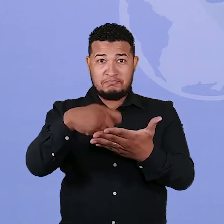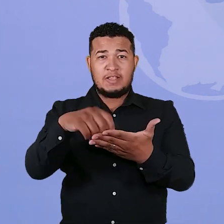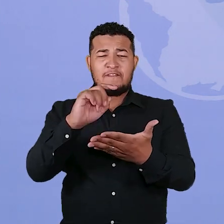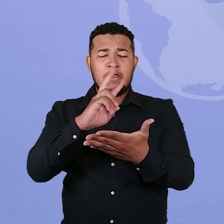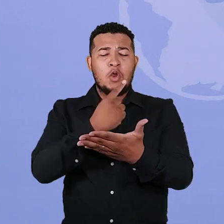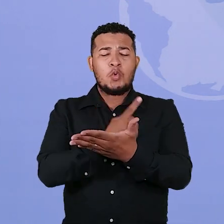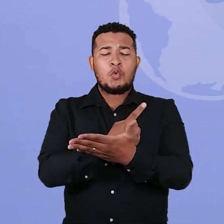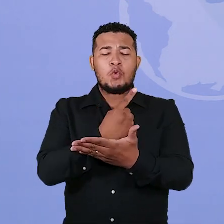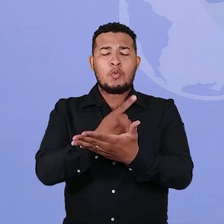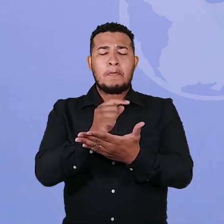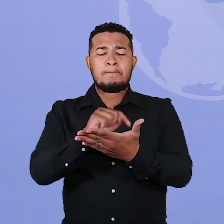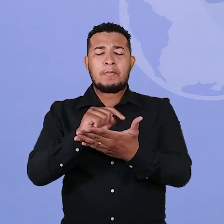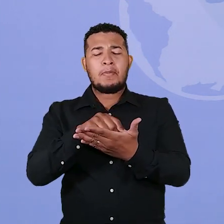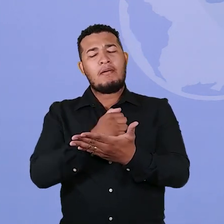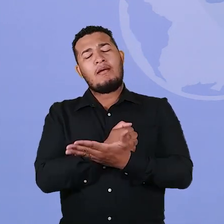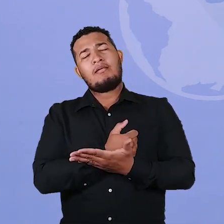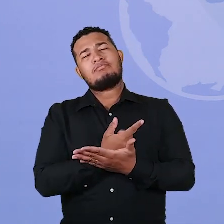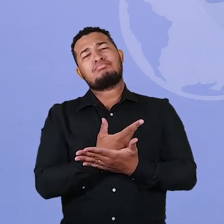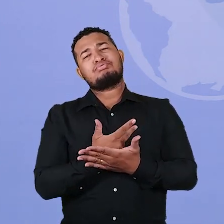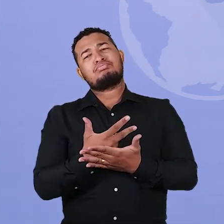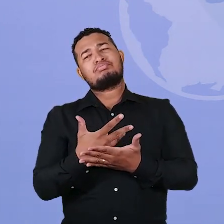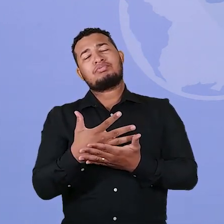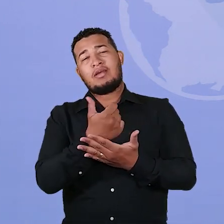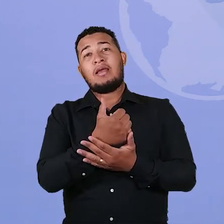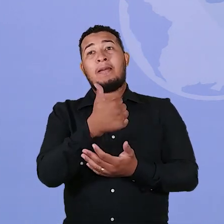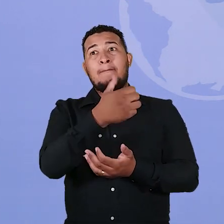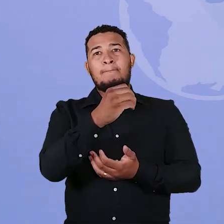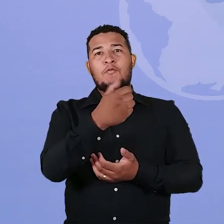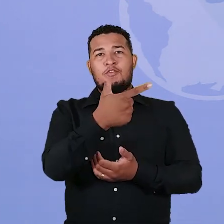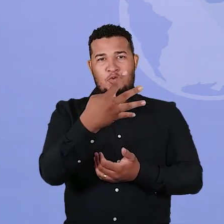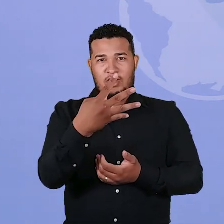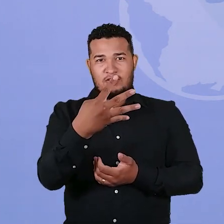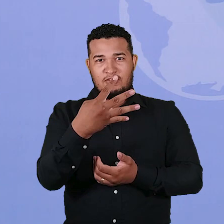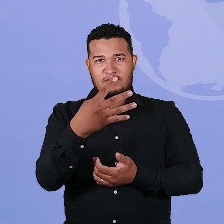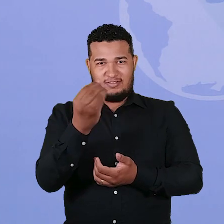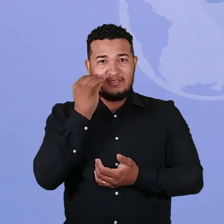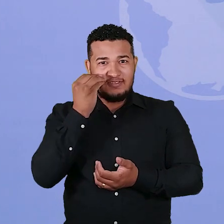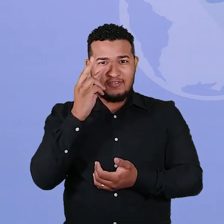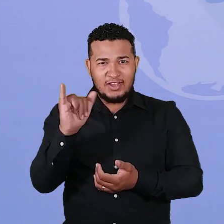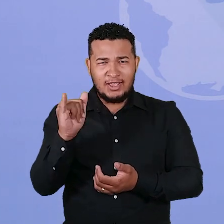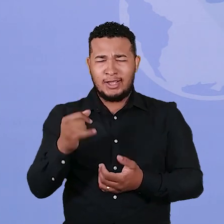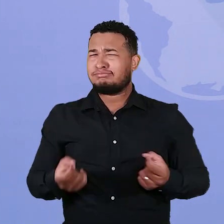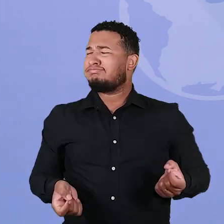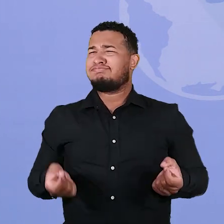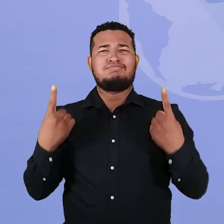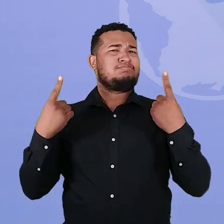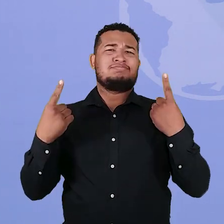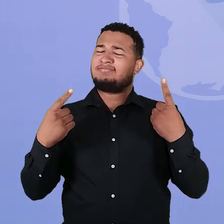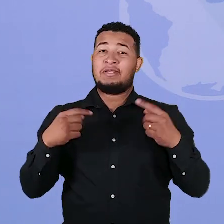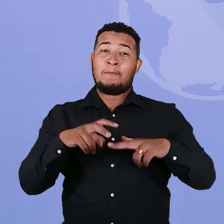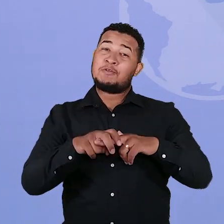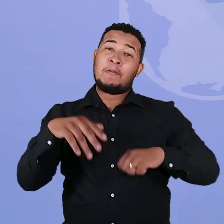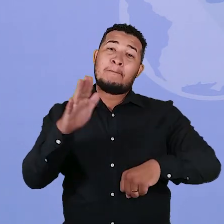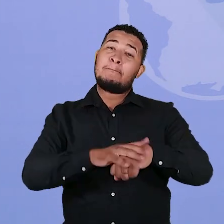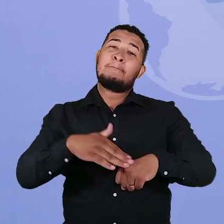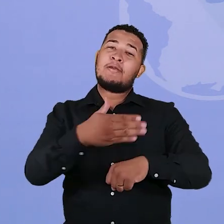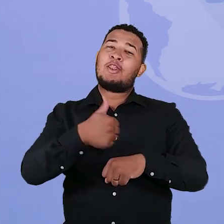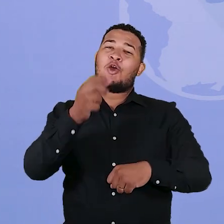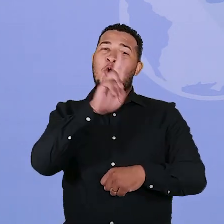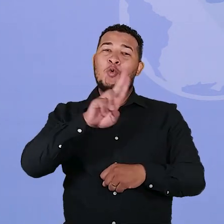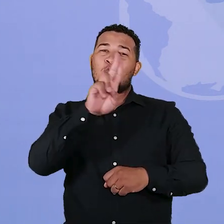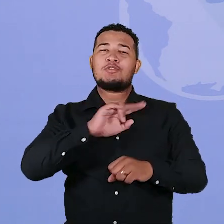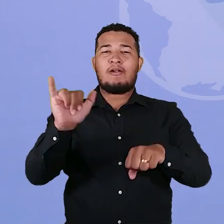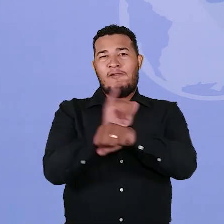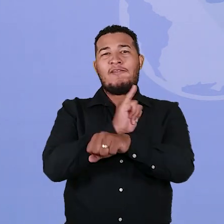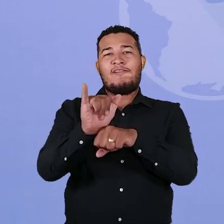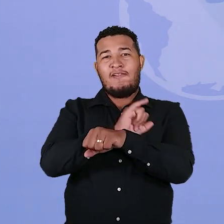o seu caderno faz uma por uma até você conferir as minhas 24 e aí vai encarar claro que não né é